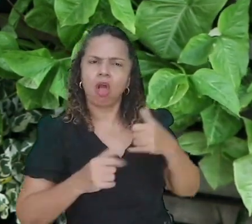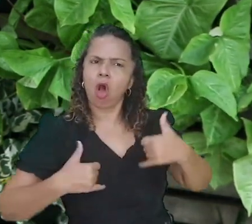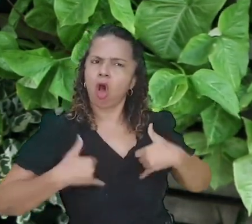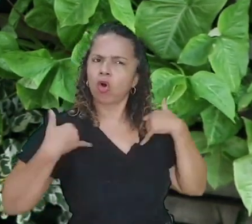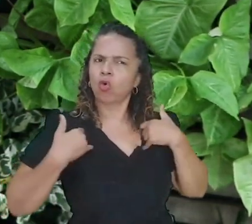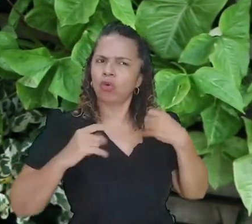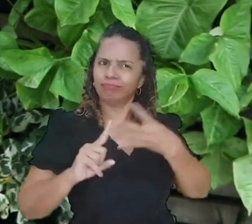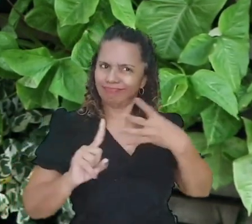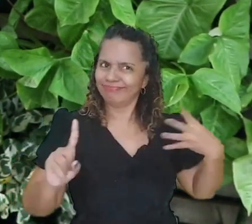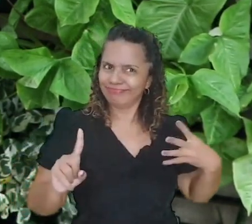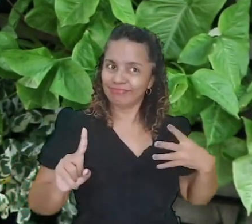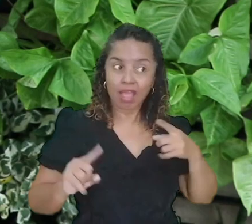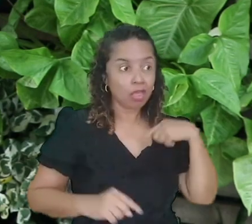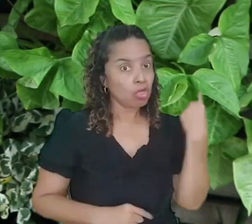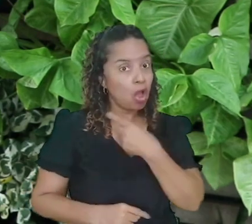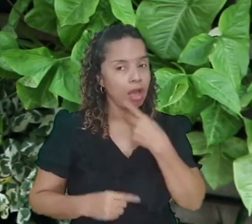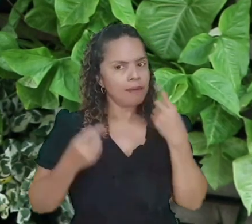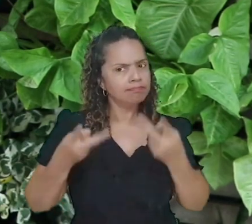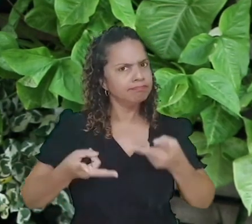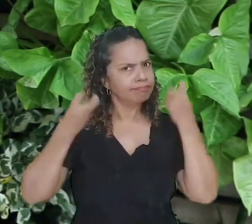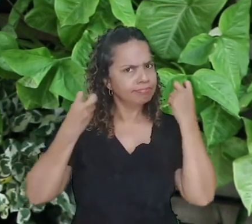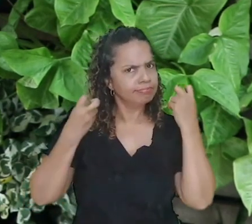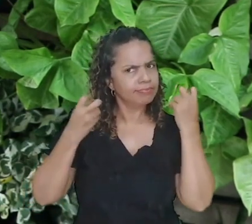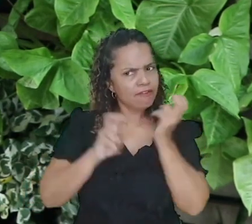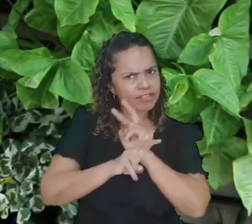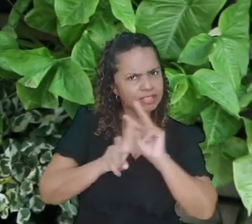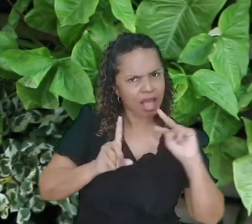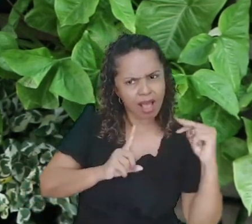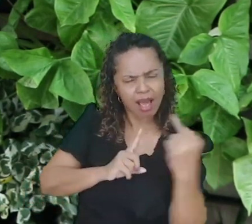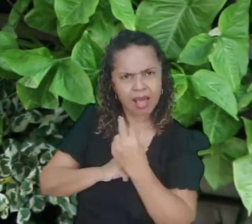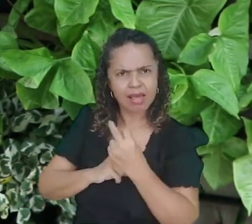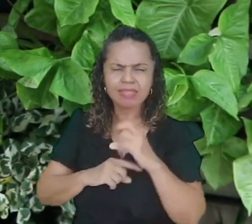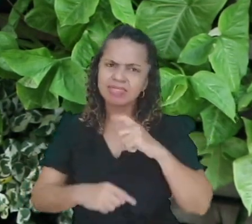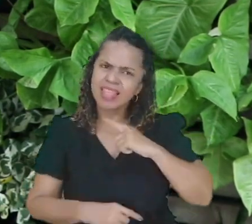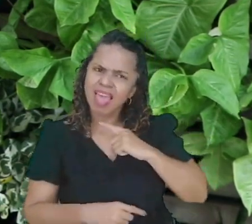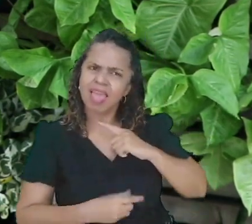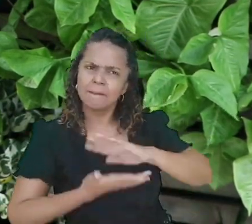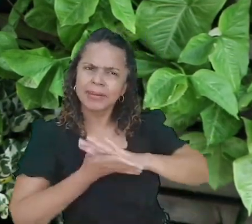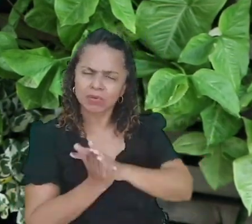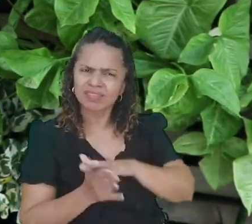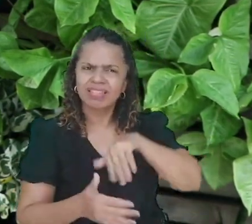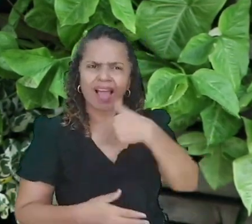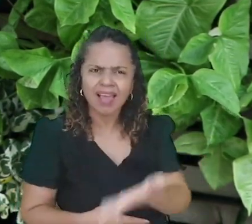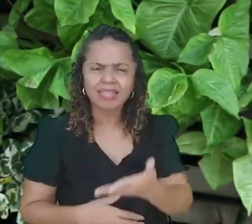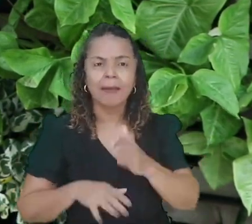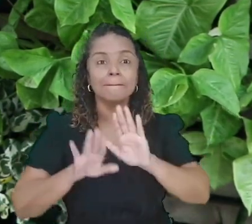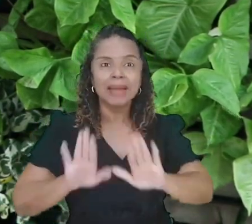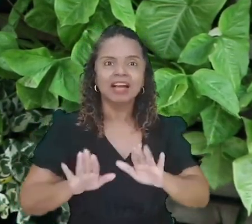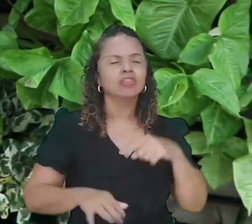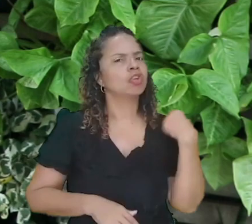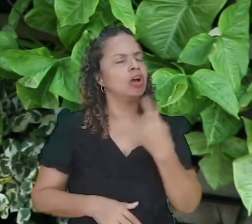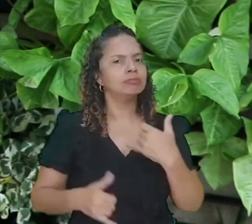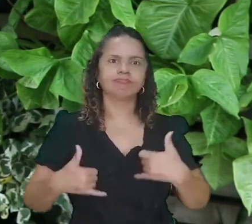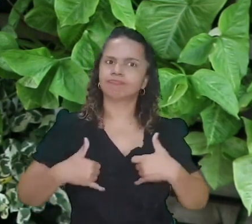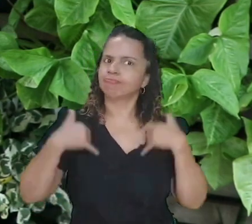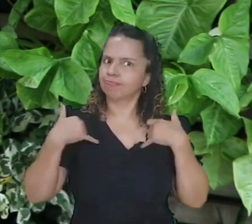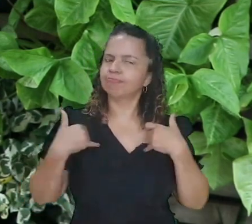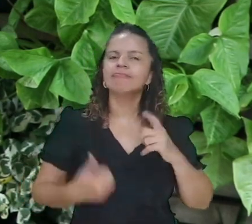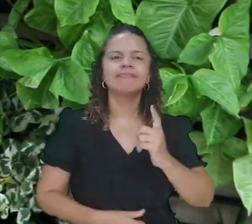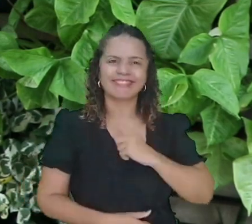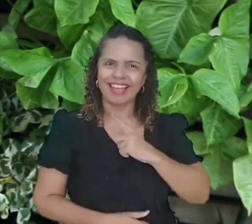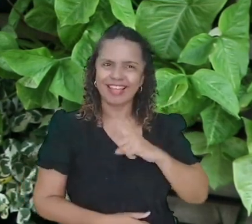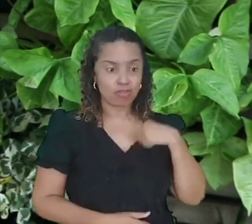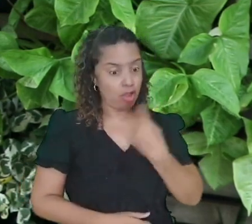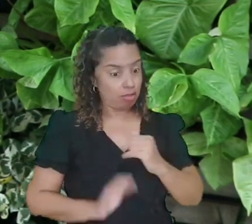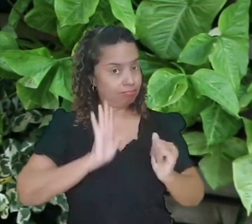é justamente a gente ter essa visão de que, apesar dos preconceitos, apesar de... A gente se orgulha muito de